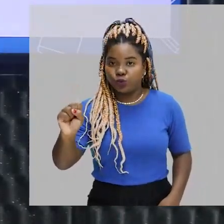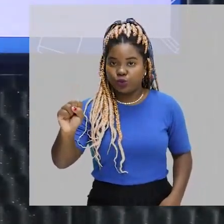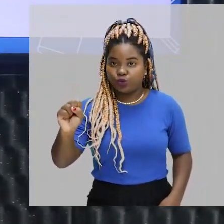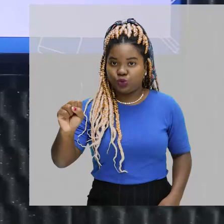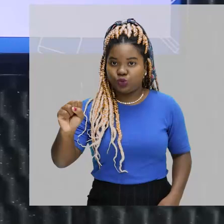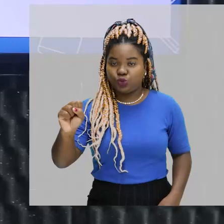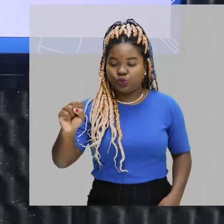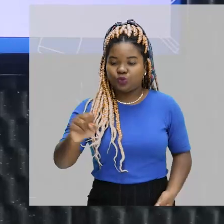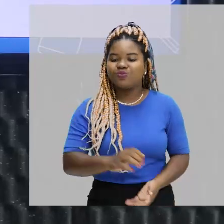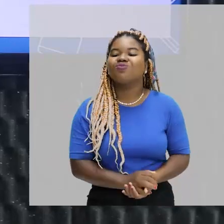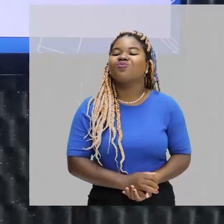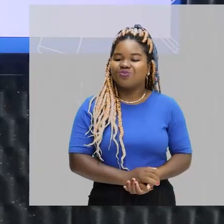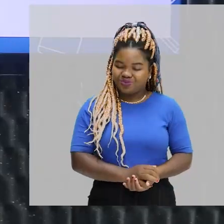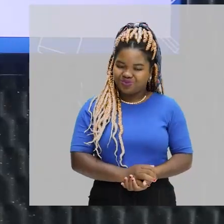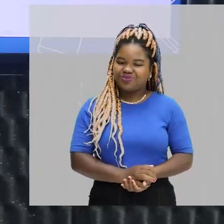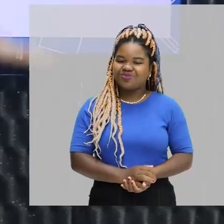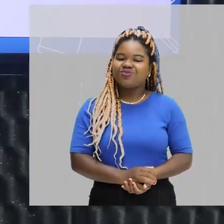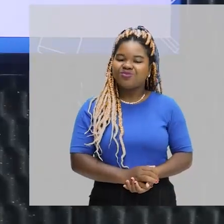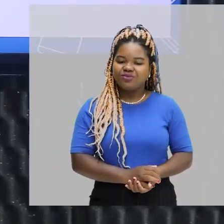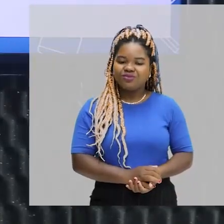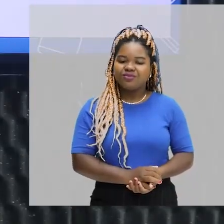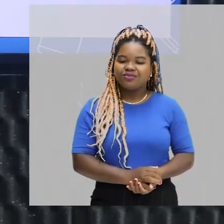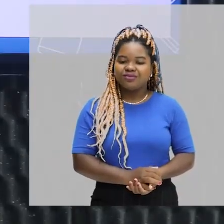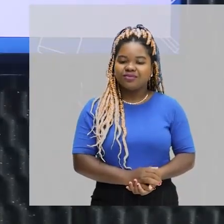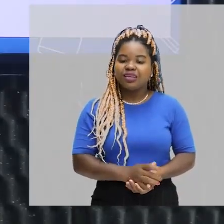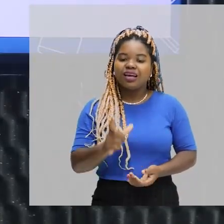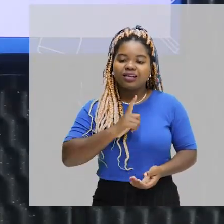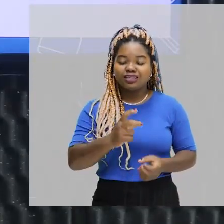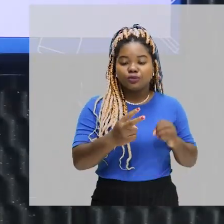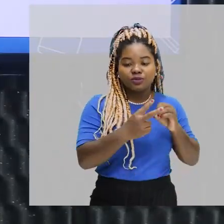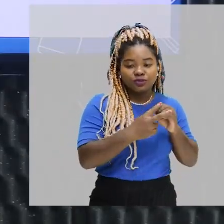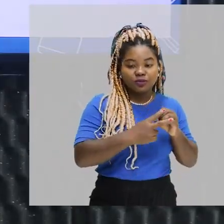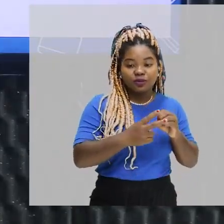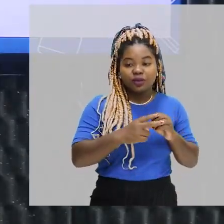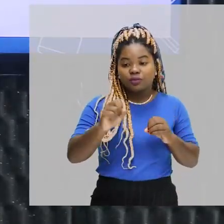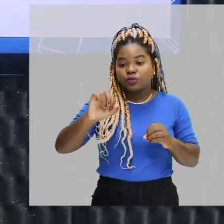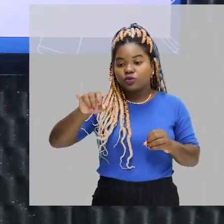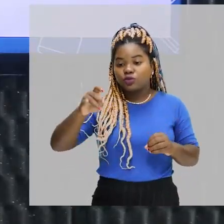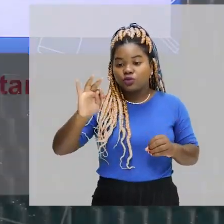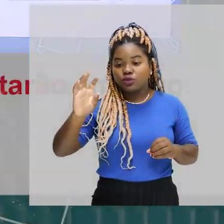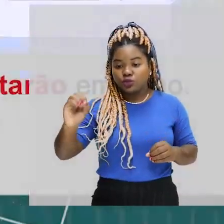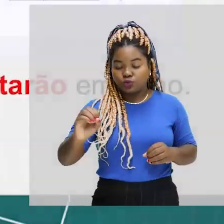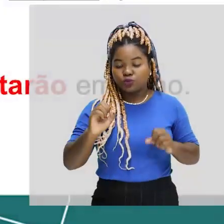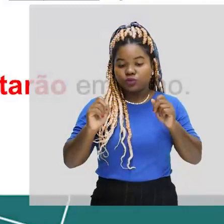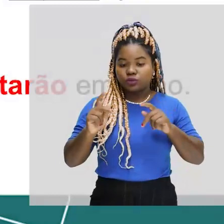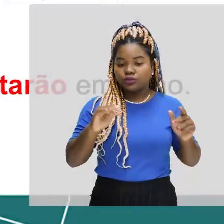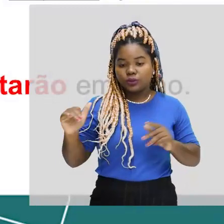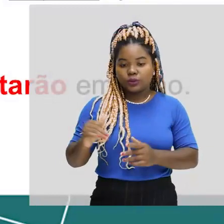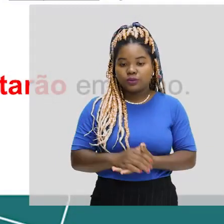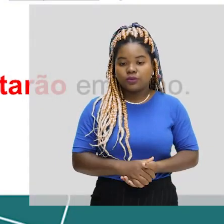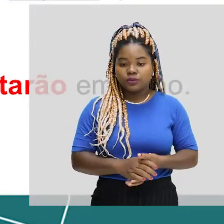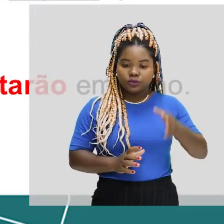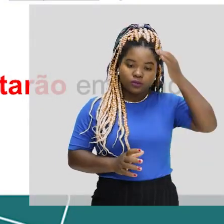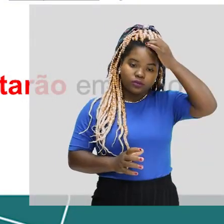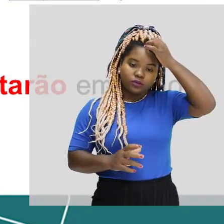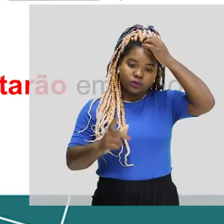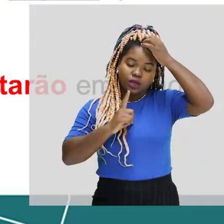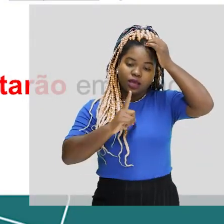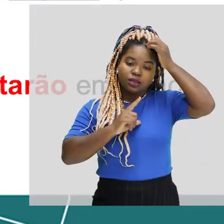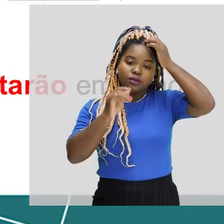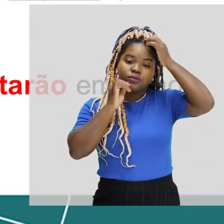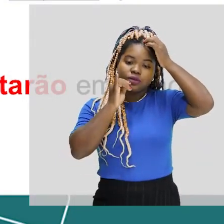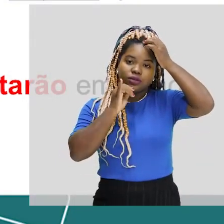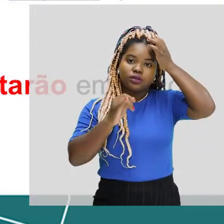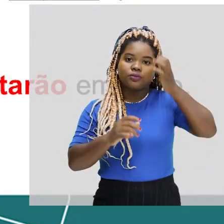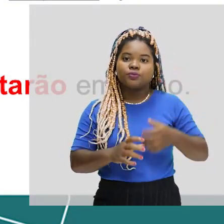pessoa e verbo e sujeito, que é o importante para a nossa aula de hoje. Então, olha só. 2